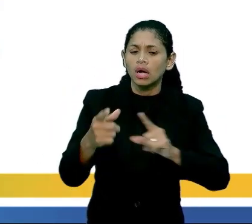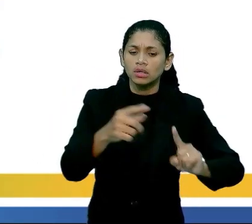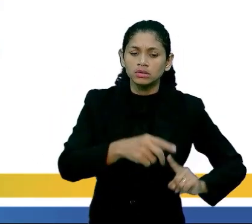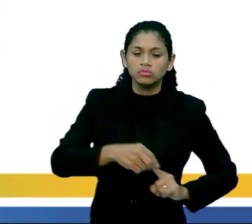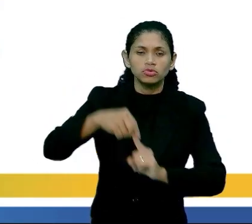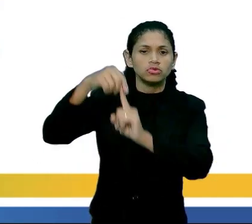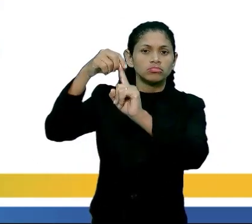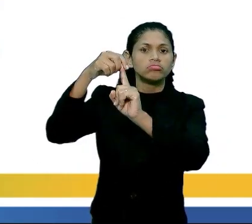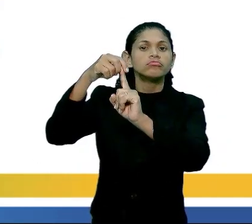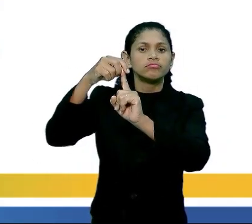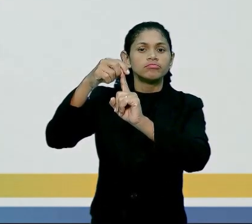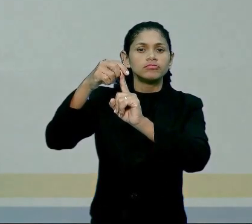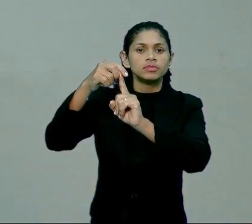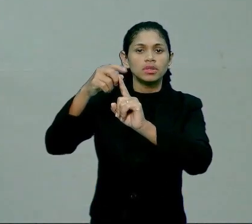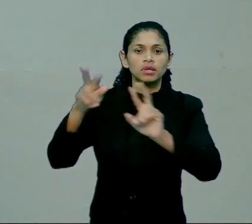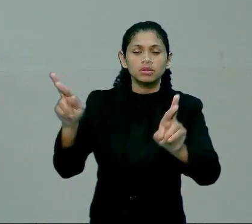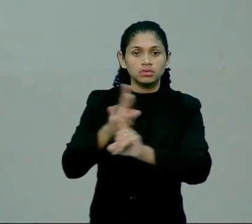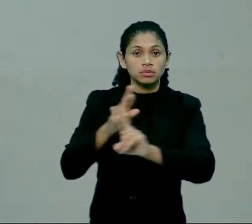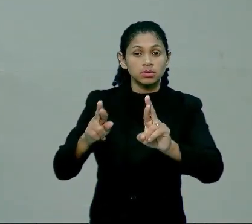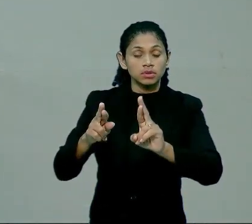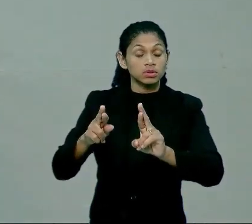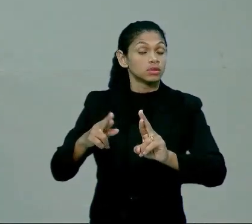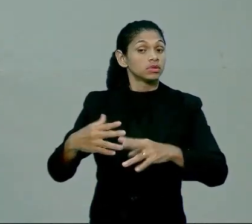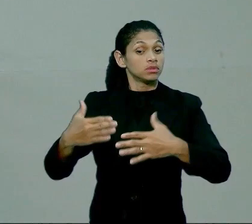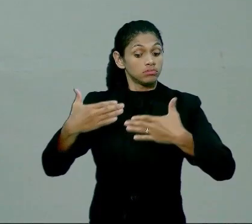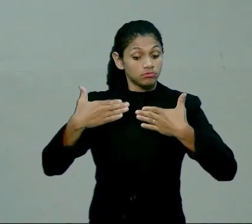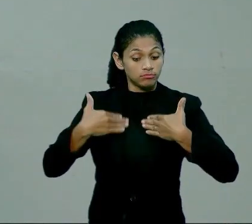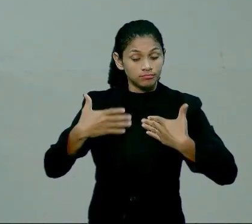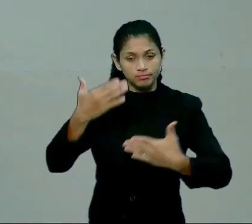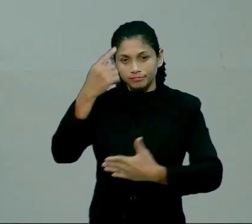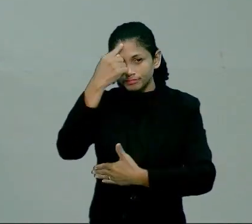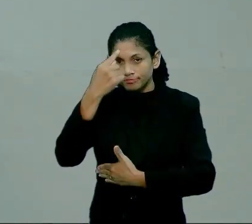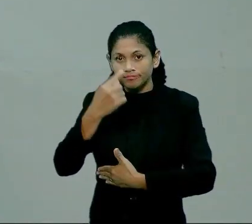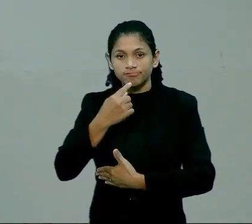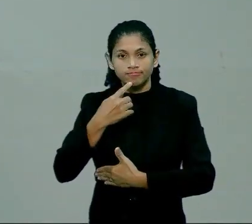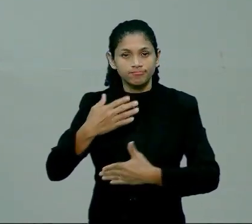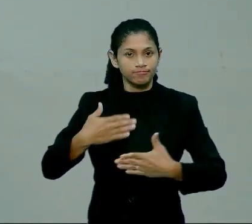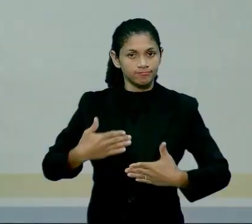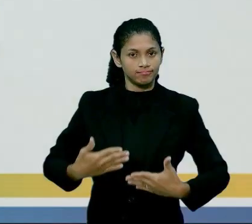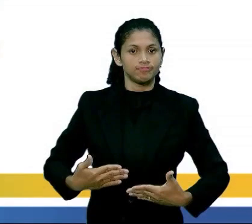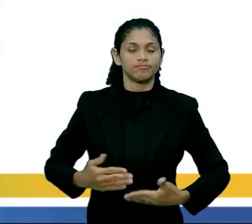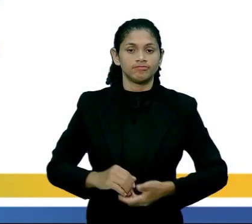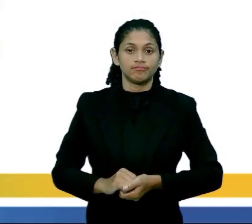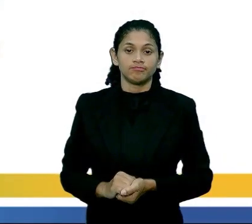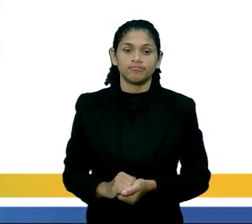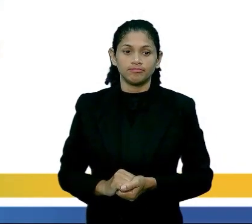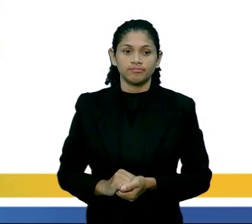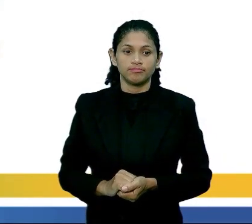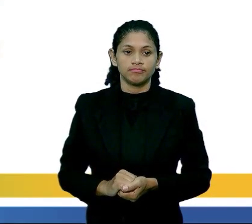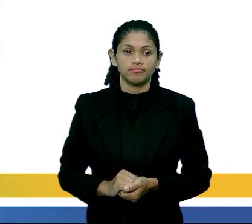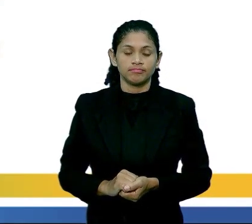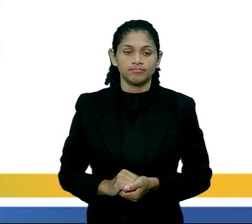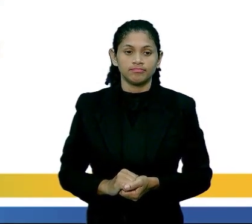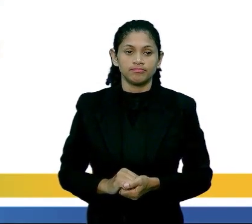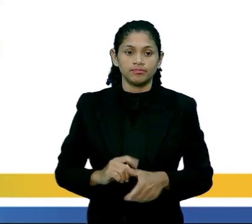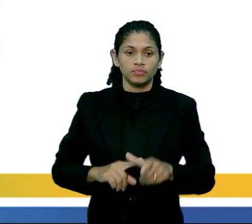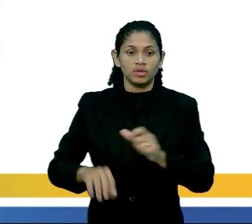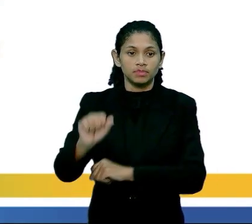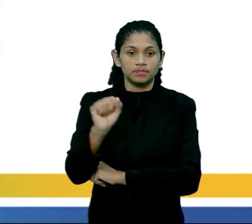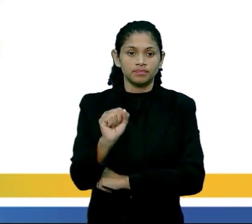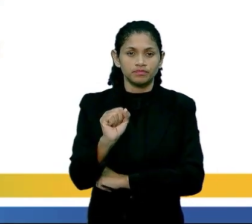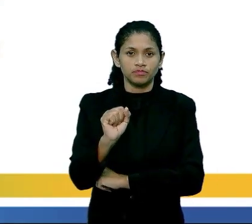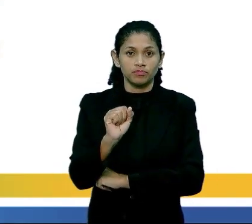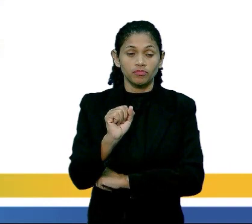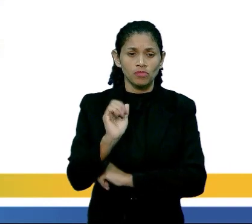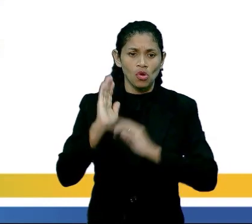sociedade relacionada à imagem corporal. Vamos precisar do texto? Vamos tentar? Não. Vamos lá? Alternativa